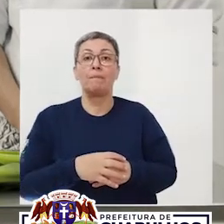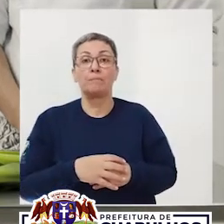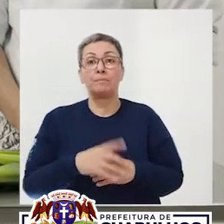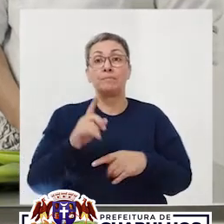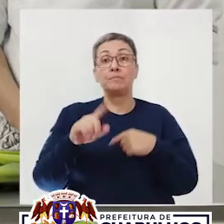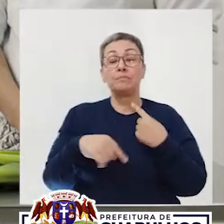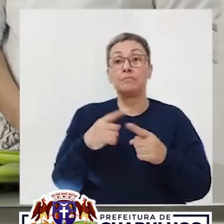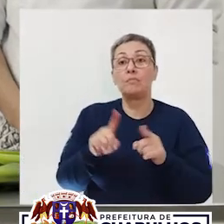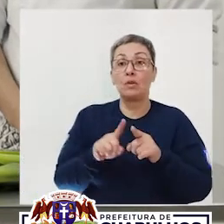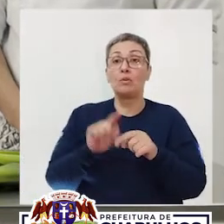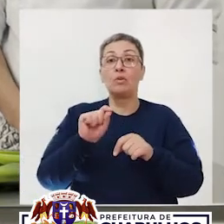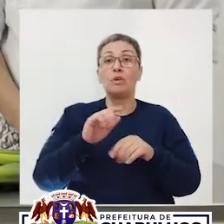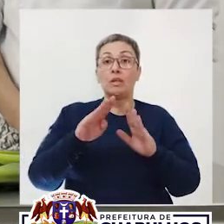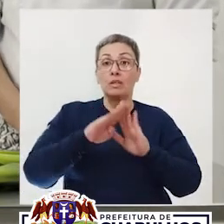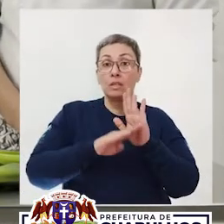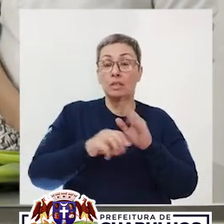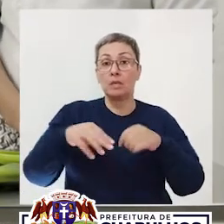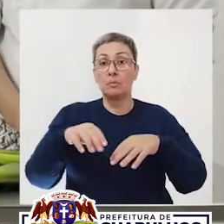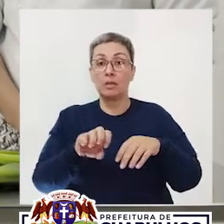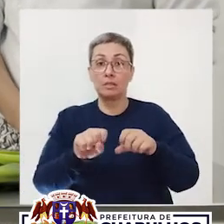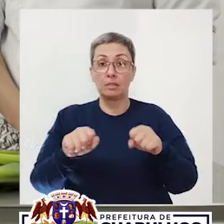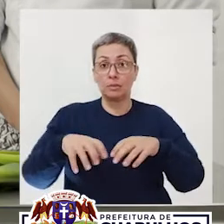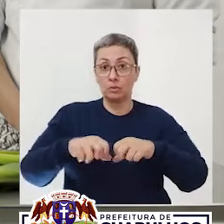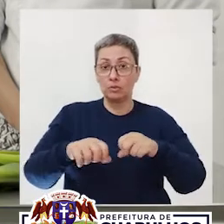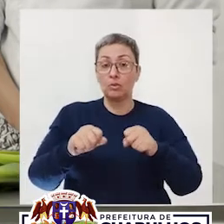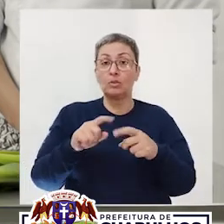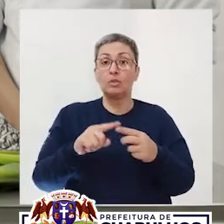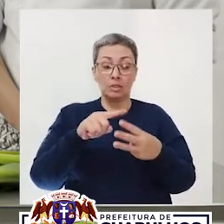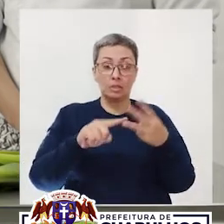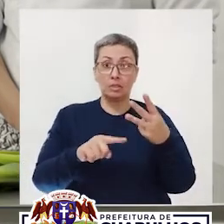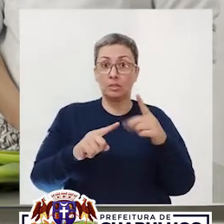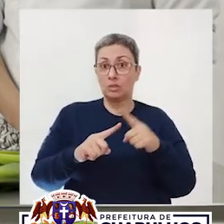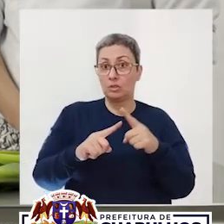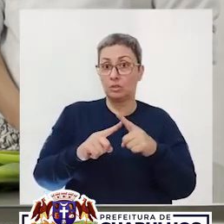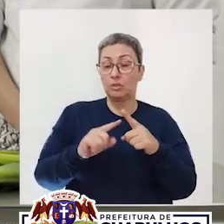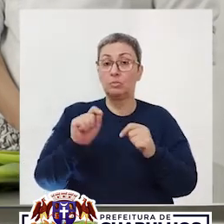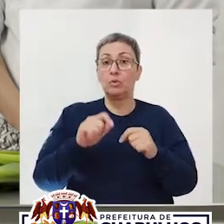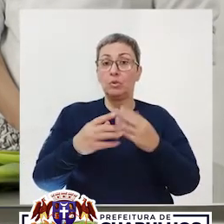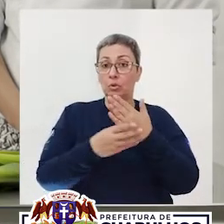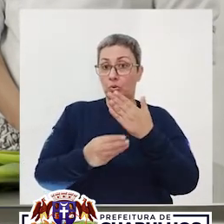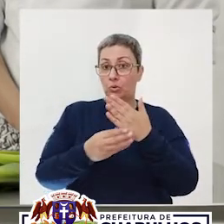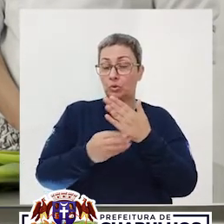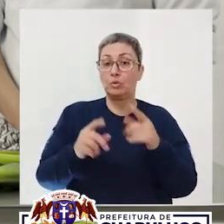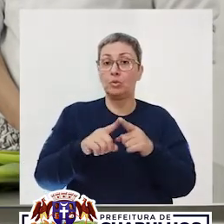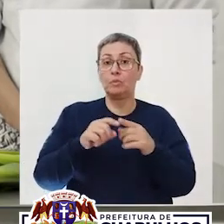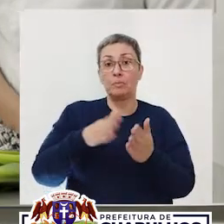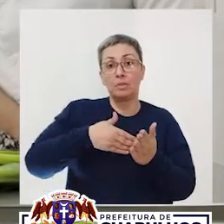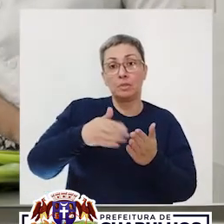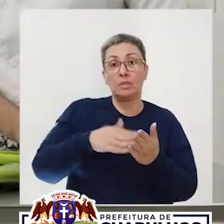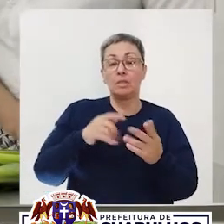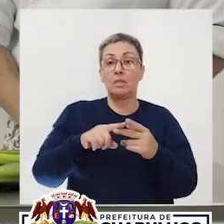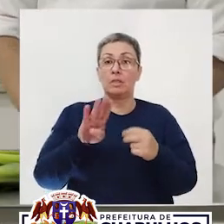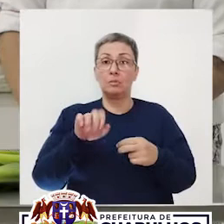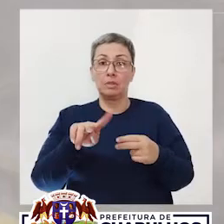geladeira, tá? E o que vai na massa? Eu uso a massa, três tipos de